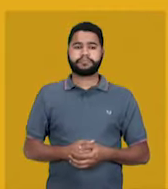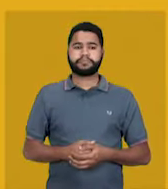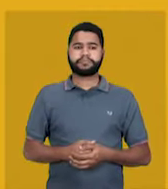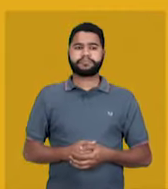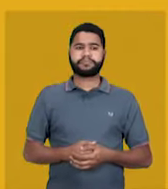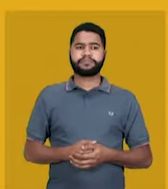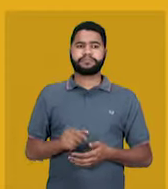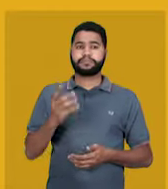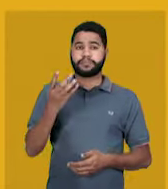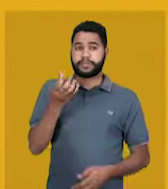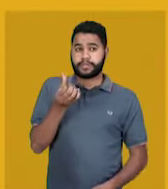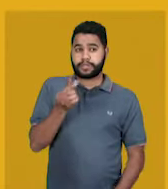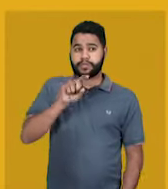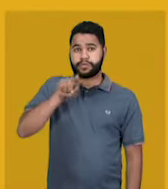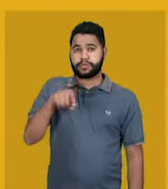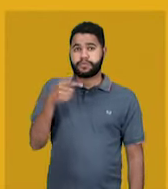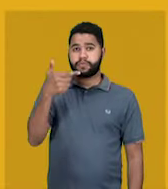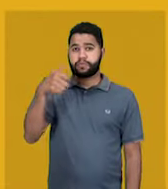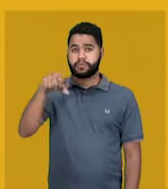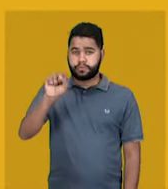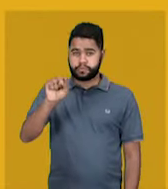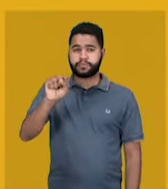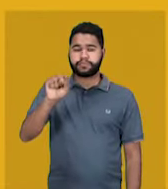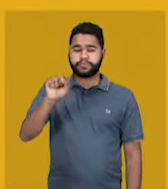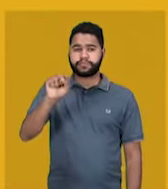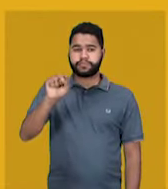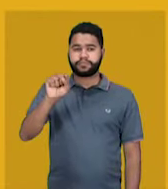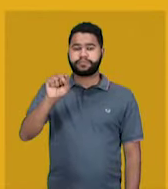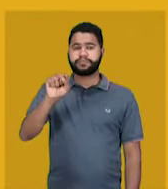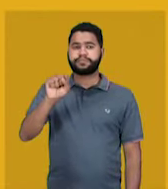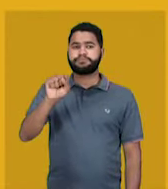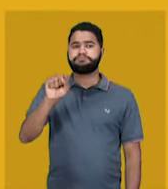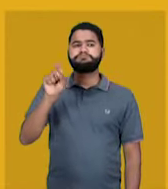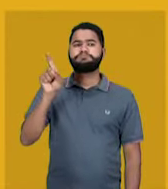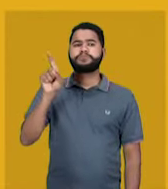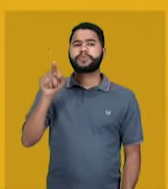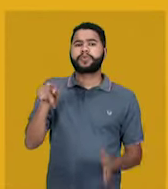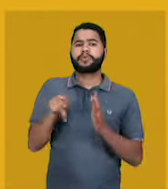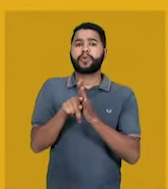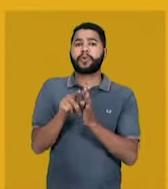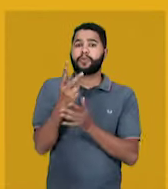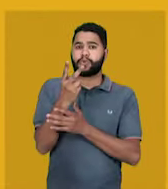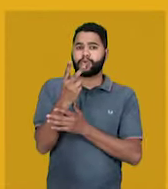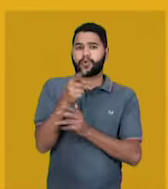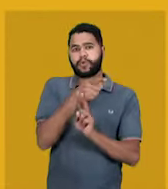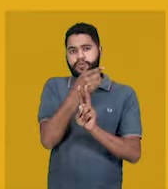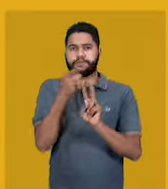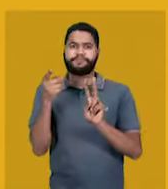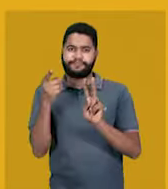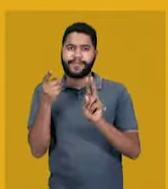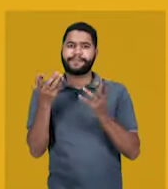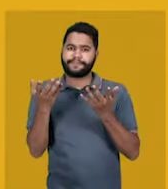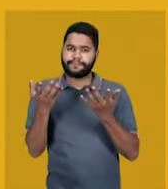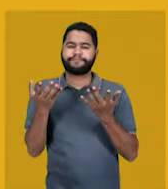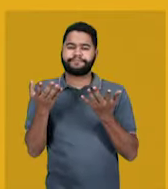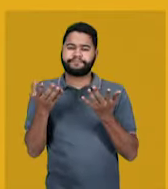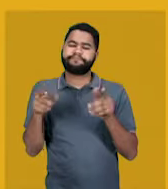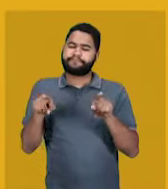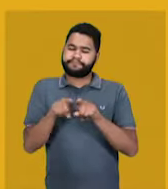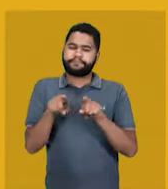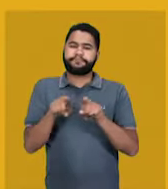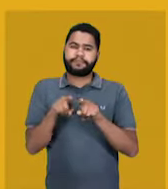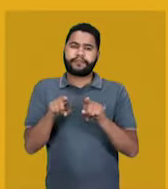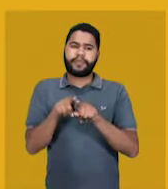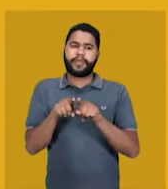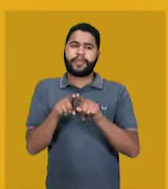escrever assim também, 6,28, né? 6,28 é o valor de 2π, também seria uma